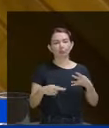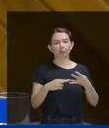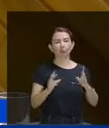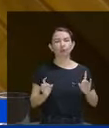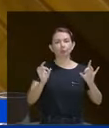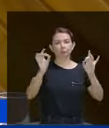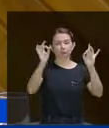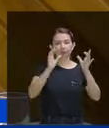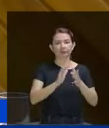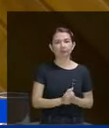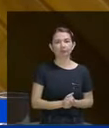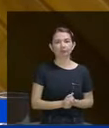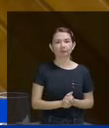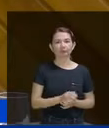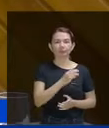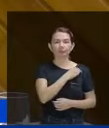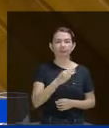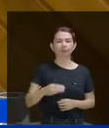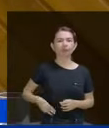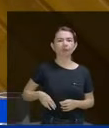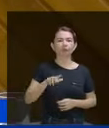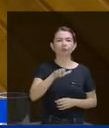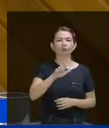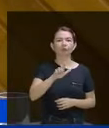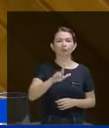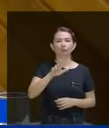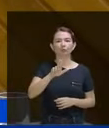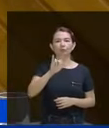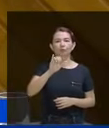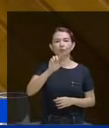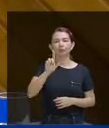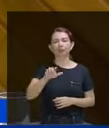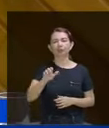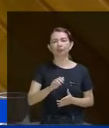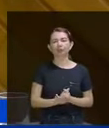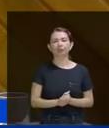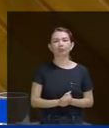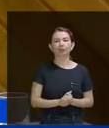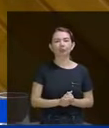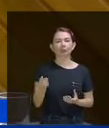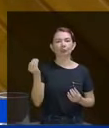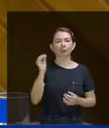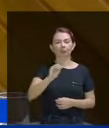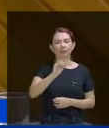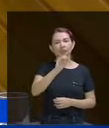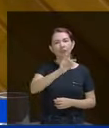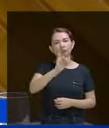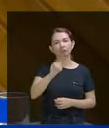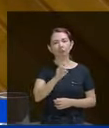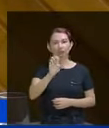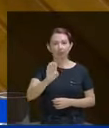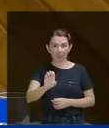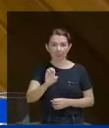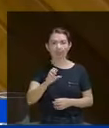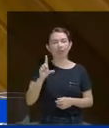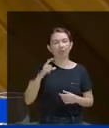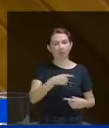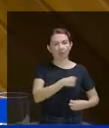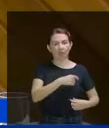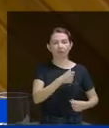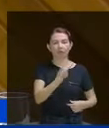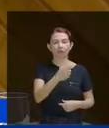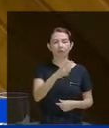de relatoria do ministro Luiz Felipe Salomão, publicada no DJE de agosto de 2020,